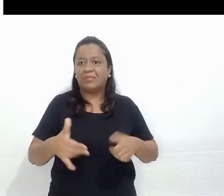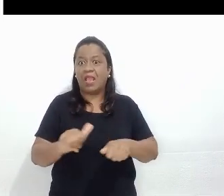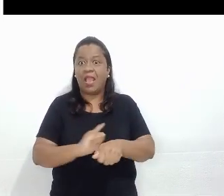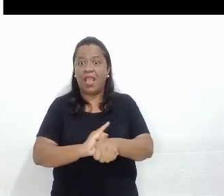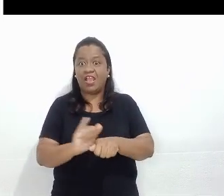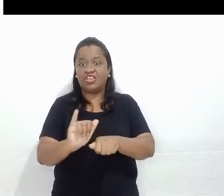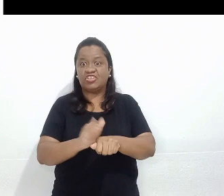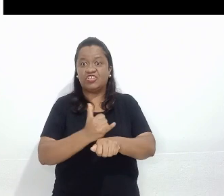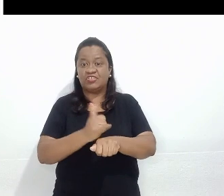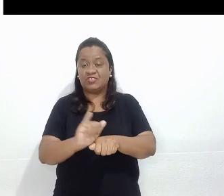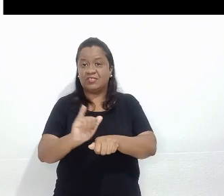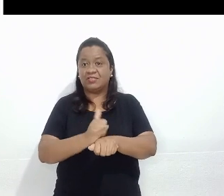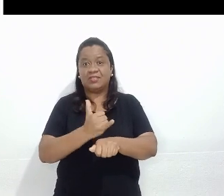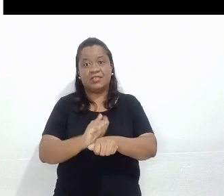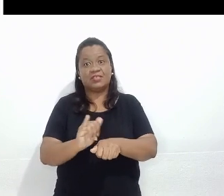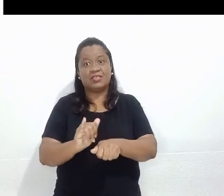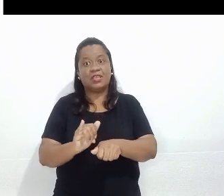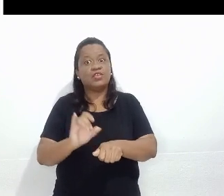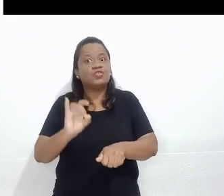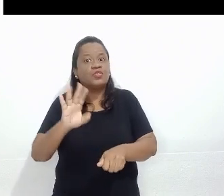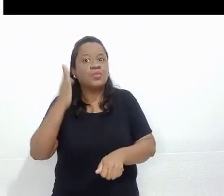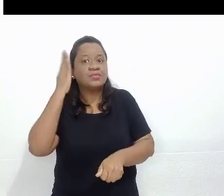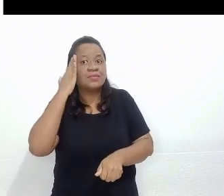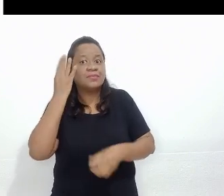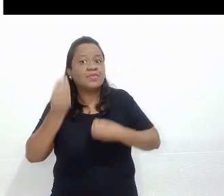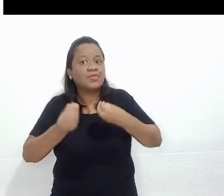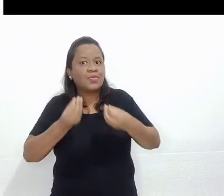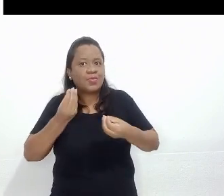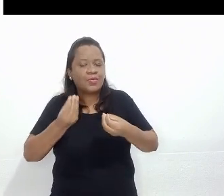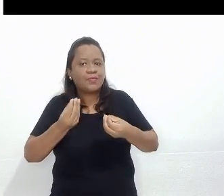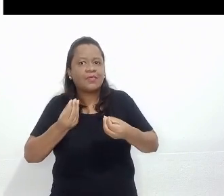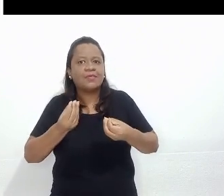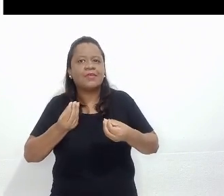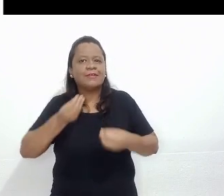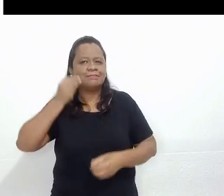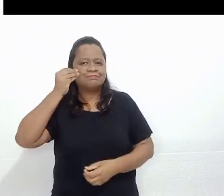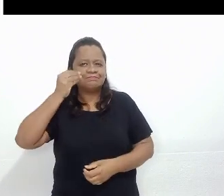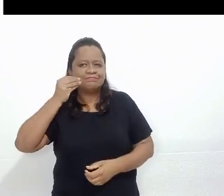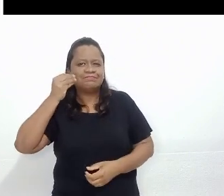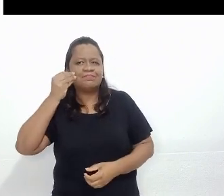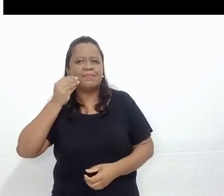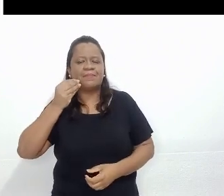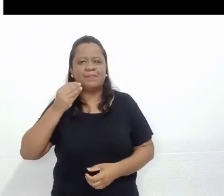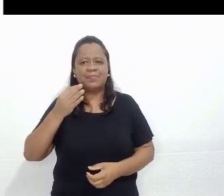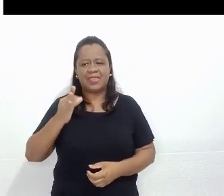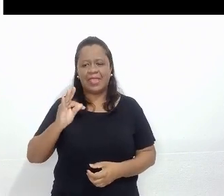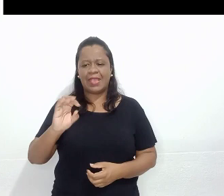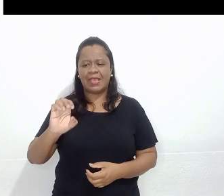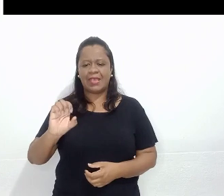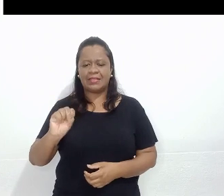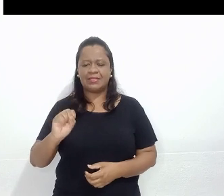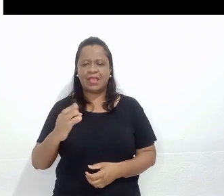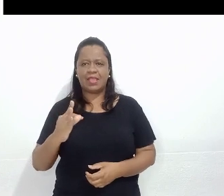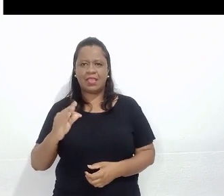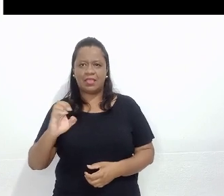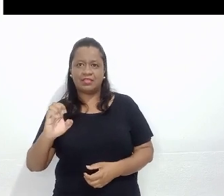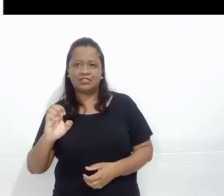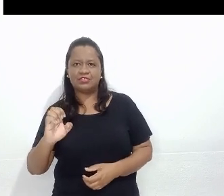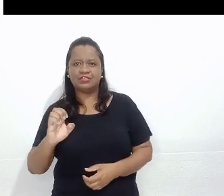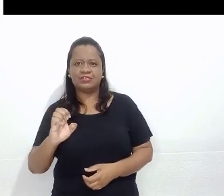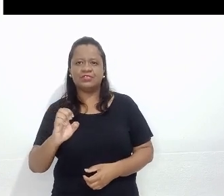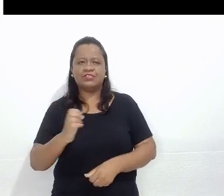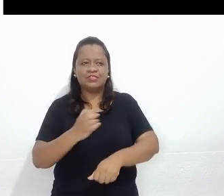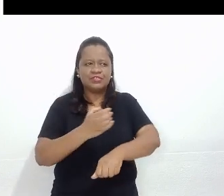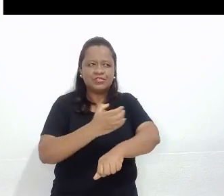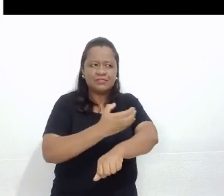se ficou bem para aquilo tudo que você pensou, fazendo testes. Então, não seja preguiçoso, faça testes.